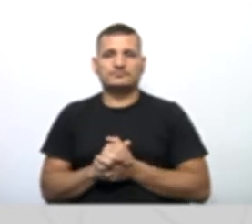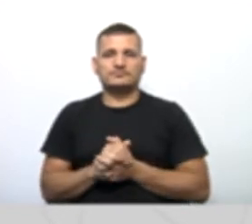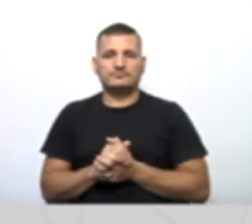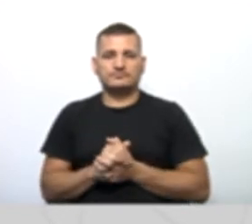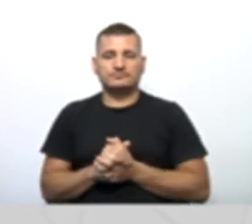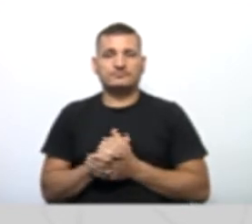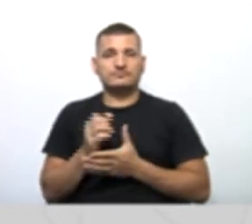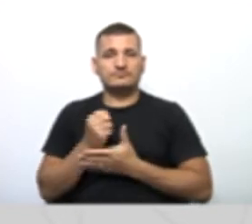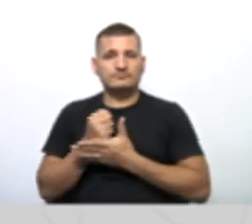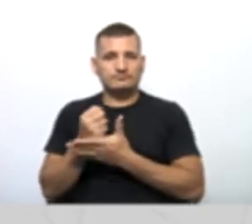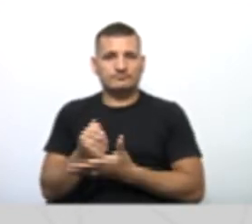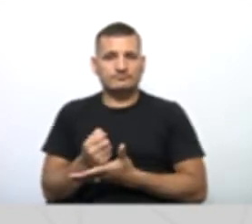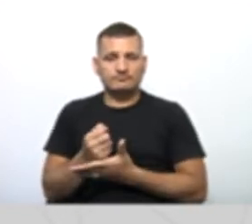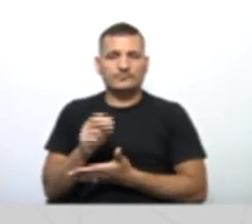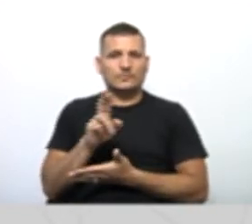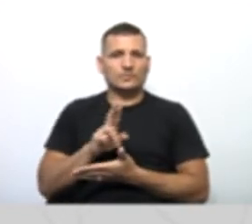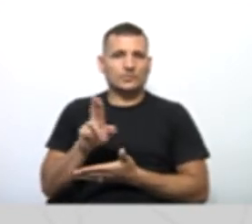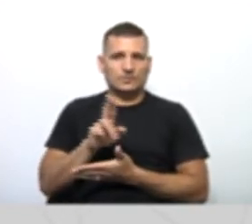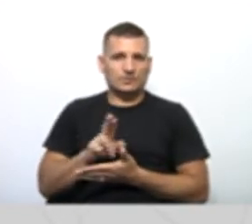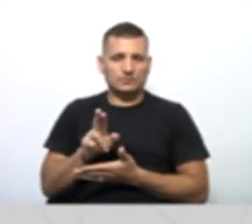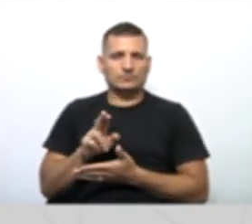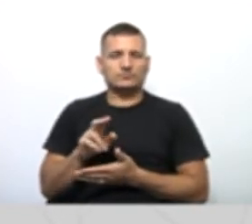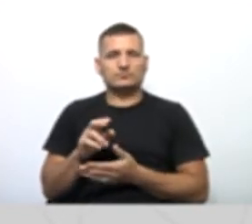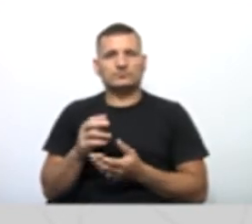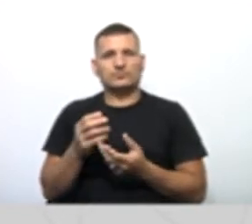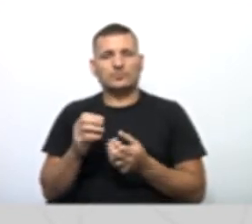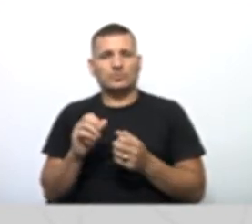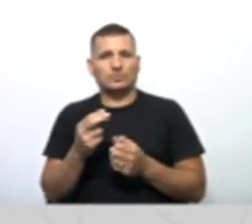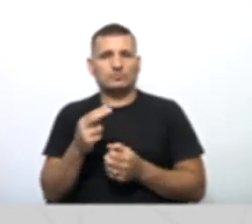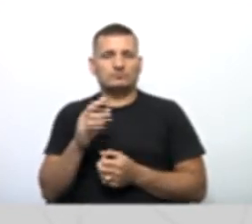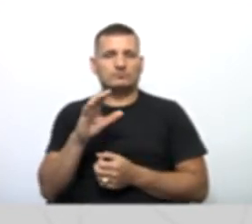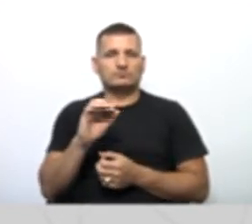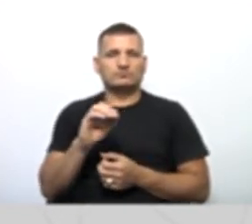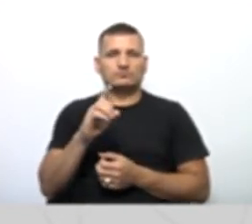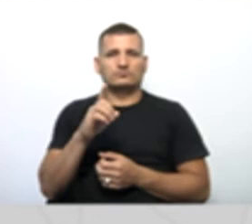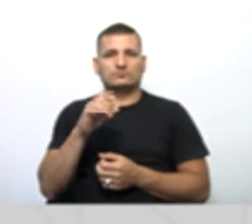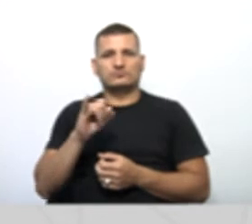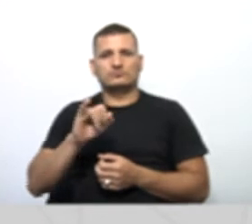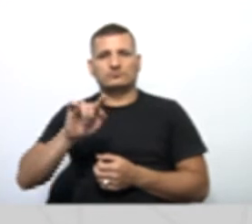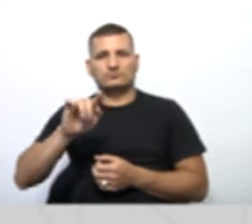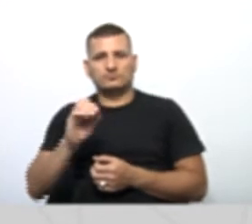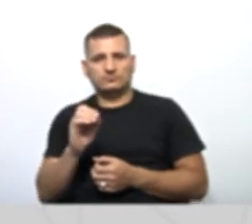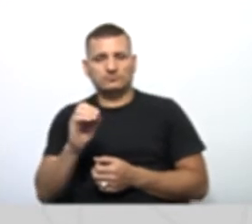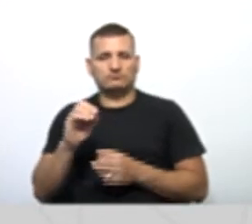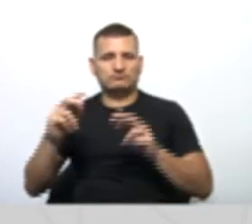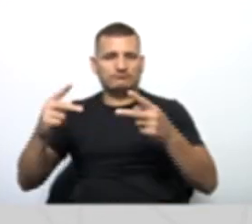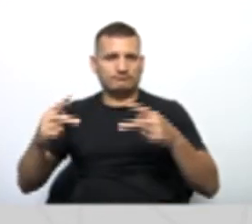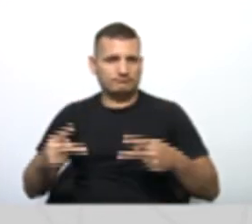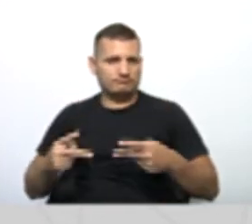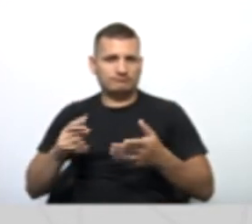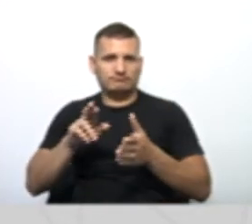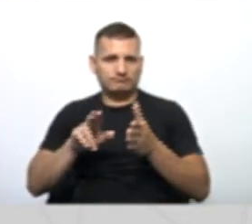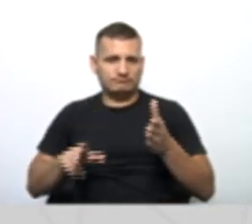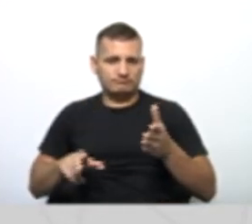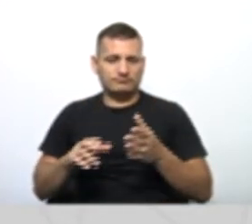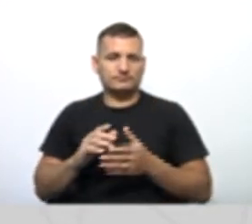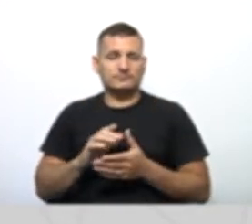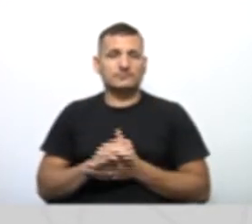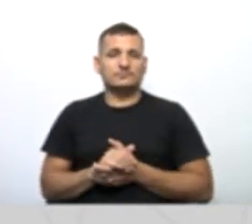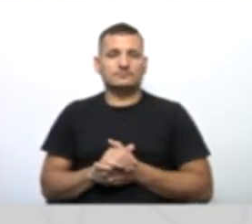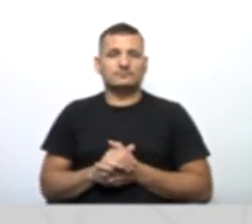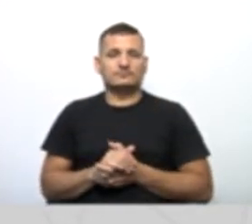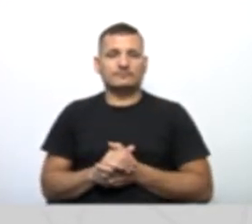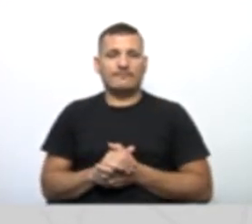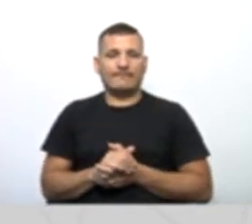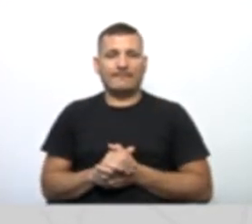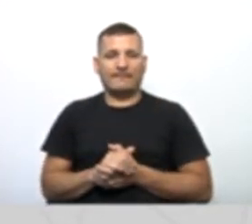de apoio aos usuários, como o código propriamente dito, ok? Então, nós temos esses dois, vamos conhecer, ou